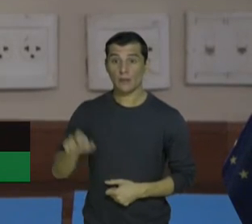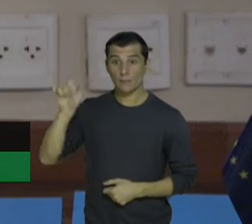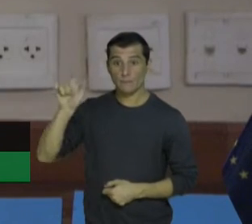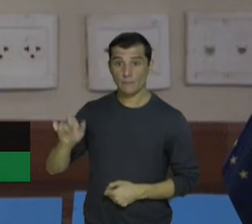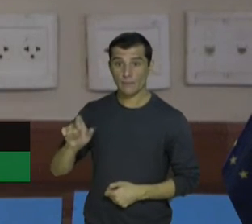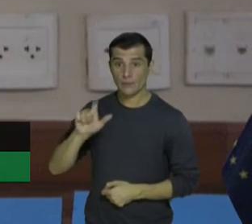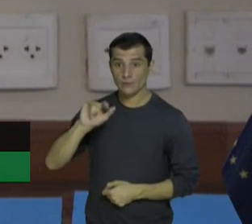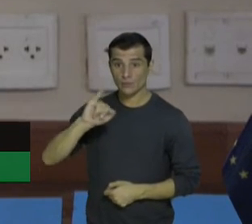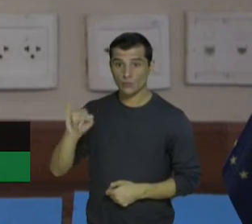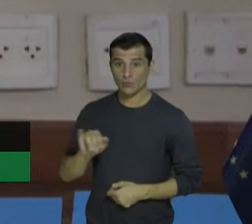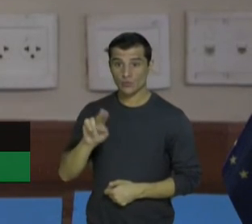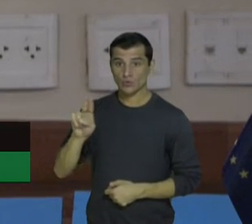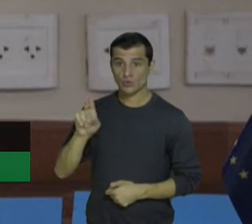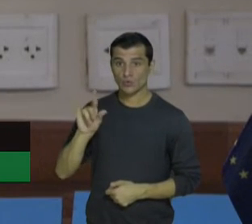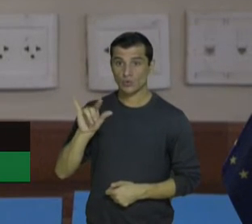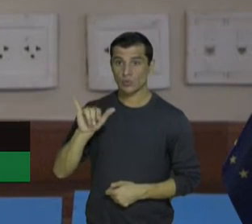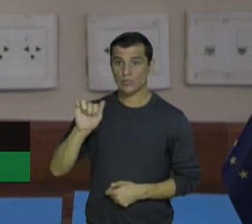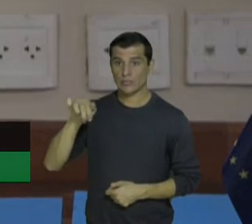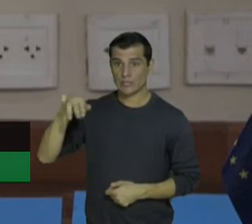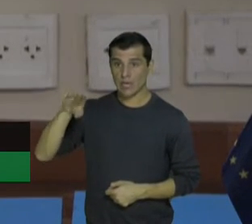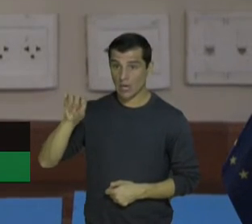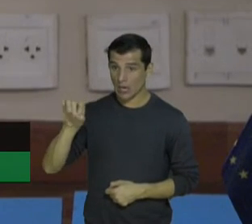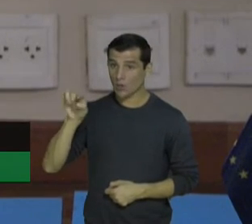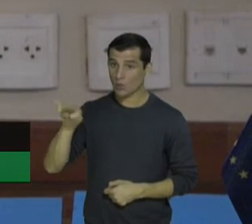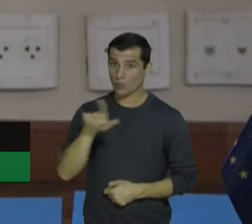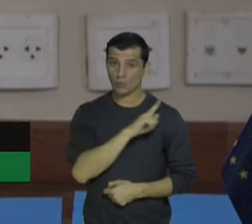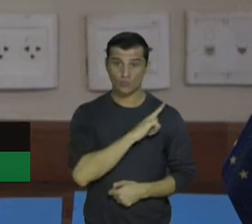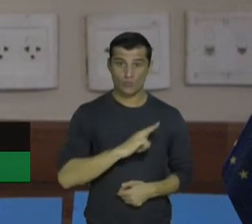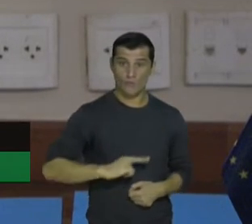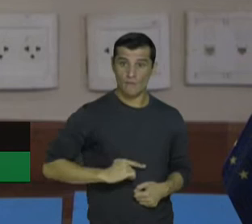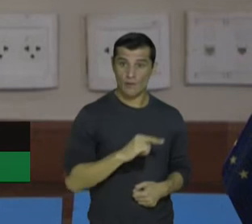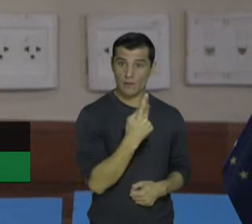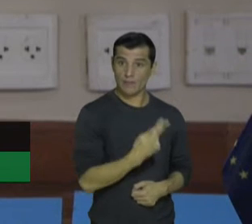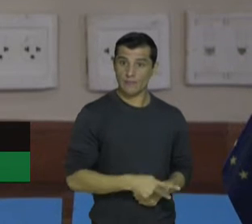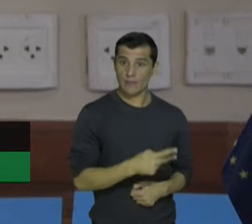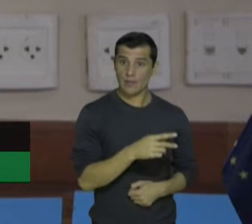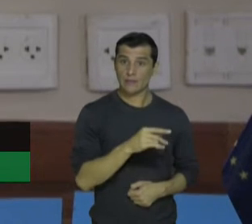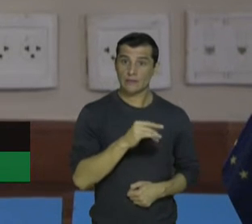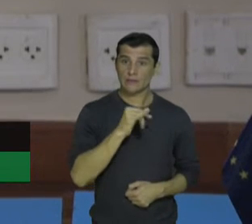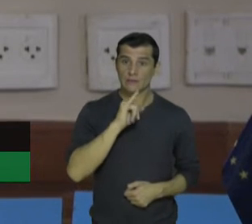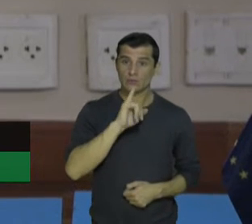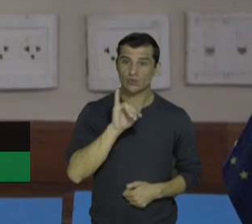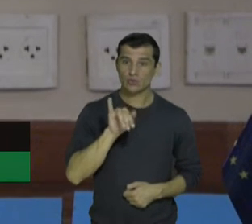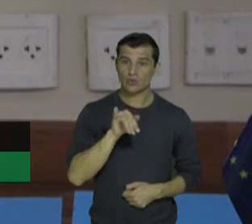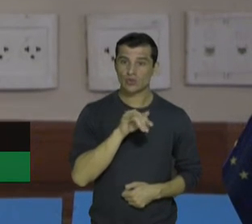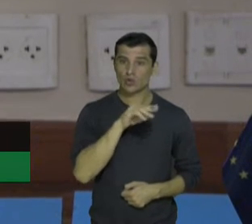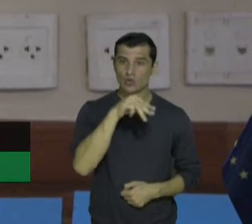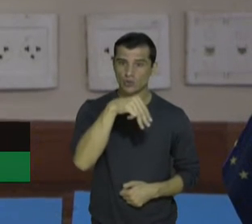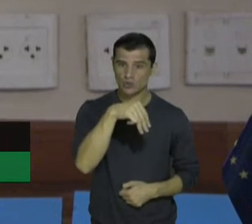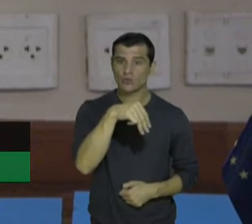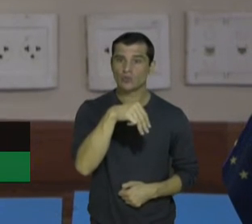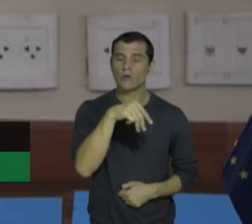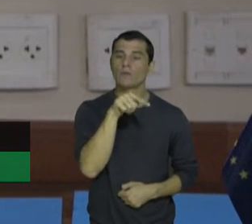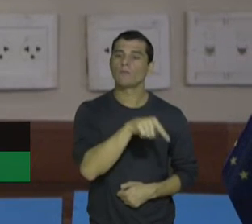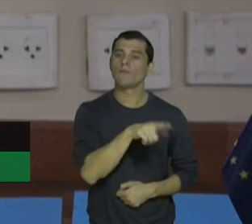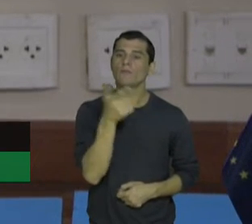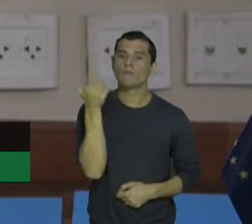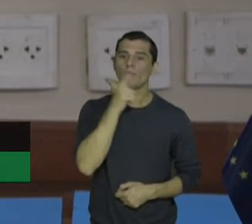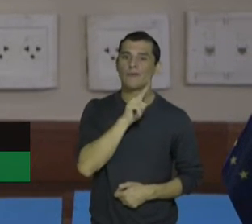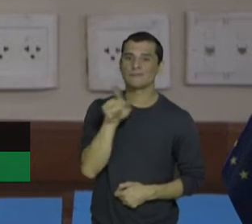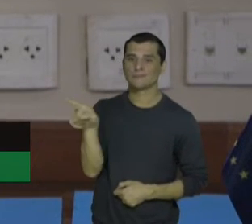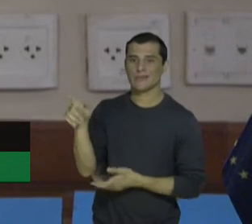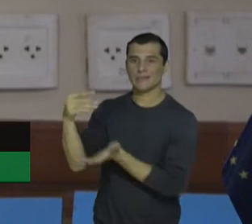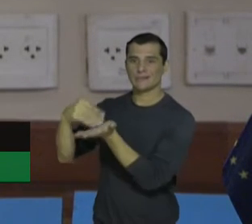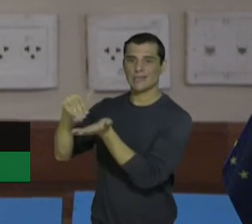Jorginho Melo para esse mandato Juliano Vem referenciado pro governo